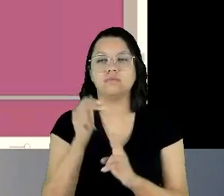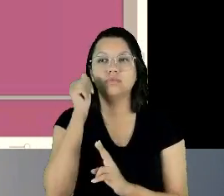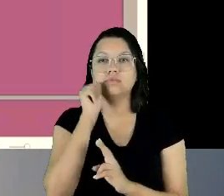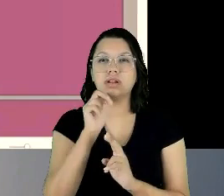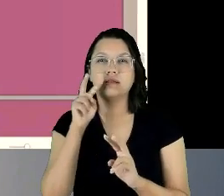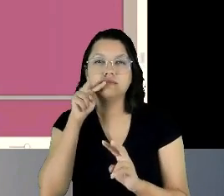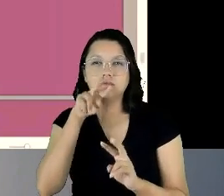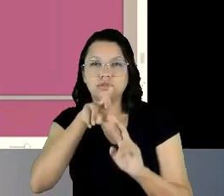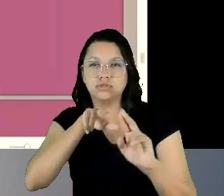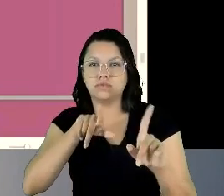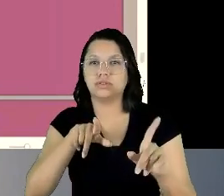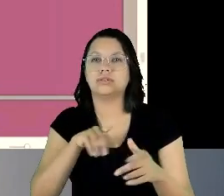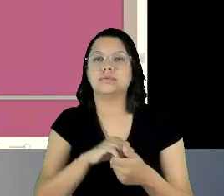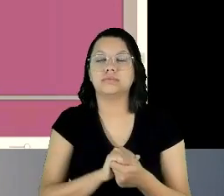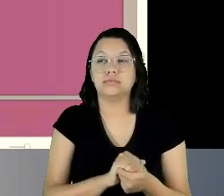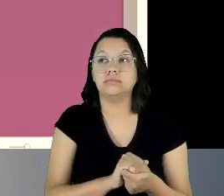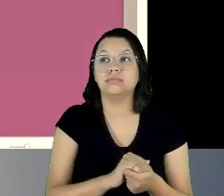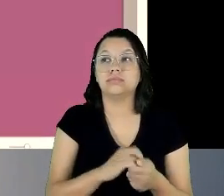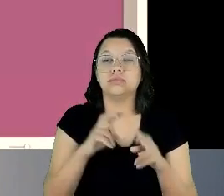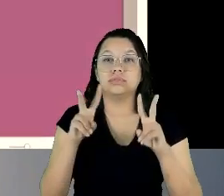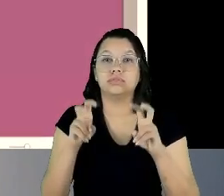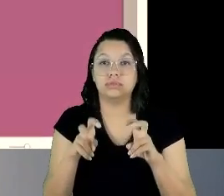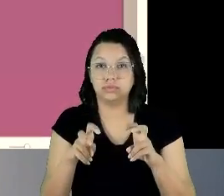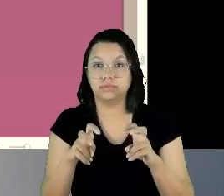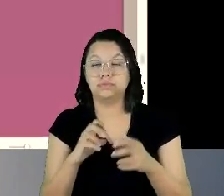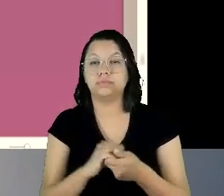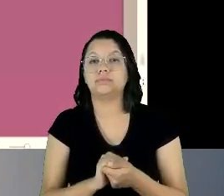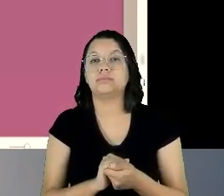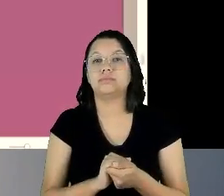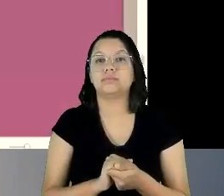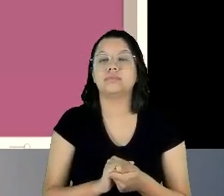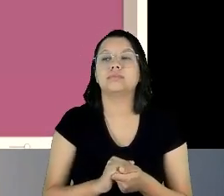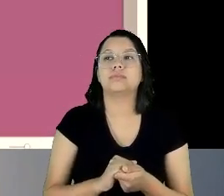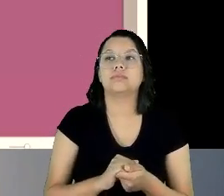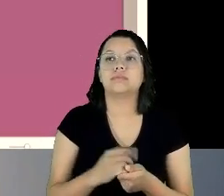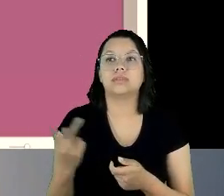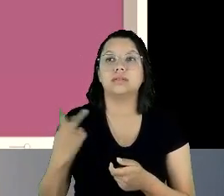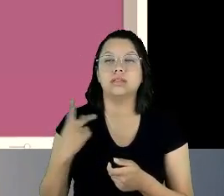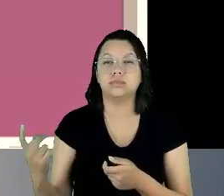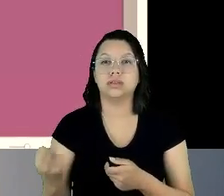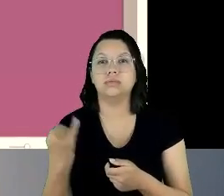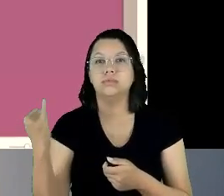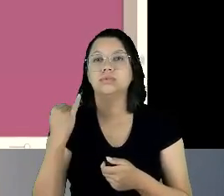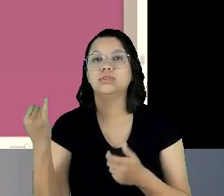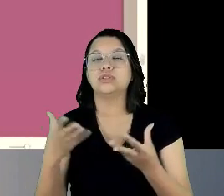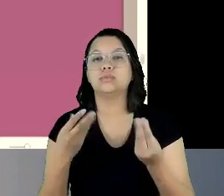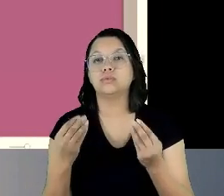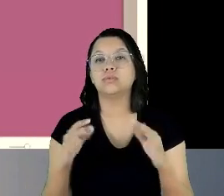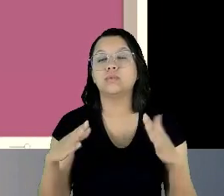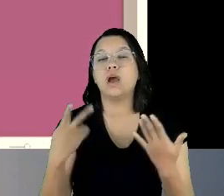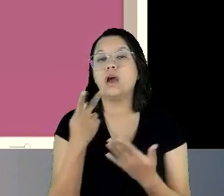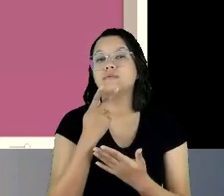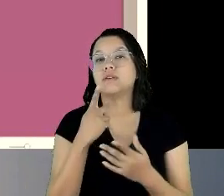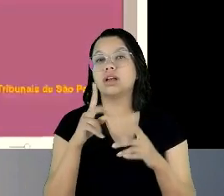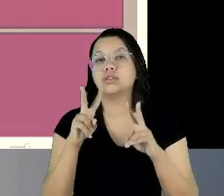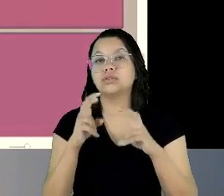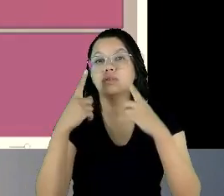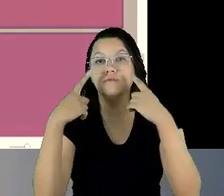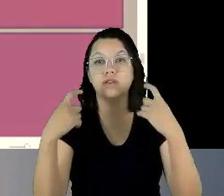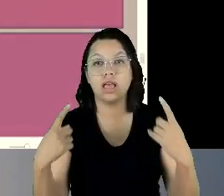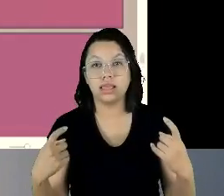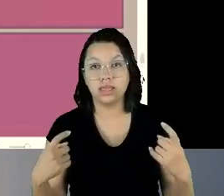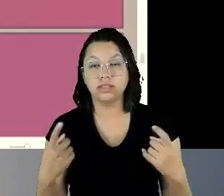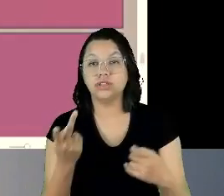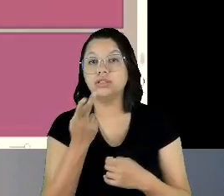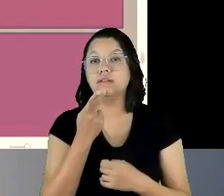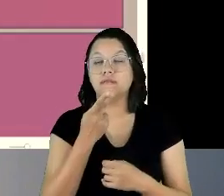visões diferentes. A questão da interseccionalidade, que para nós é fundamental, ou seja, quando a gente fala sobre violência de